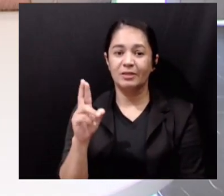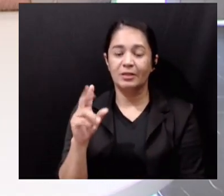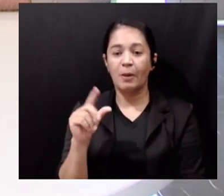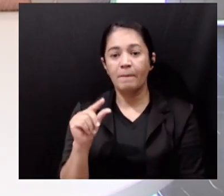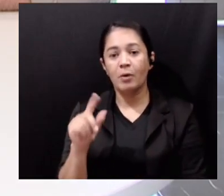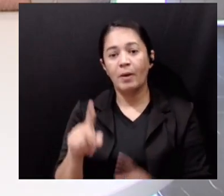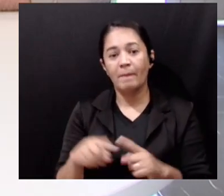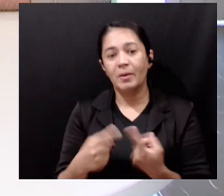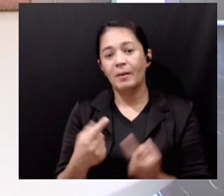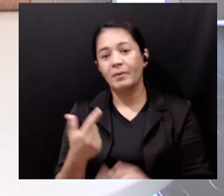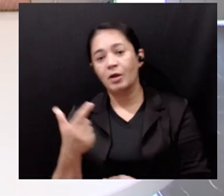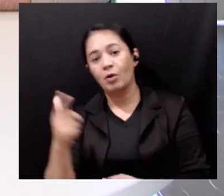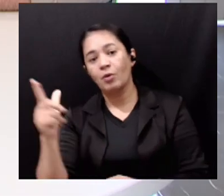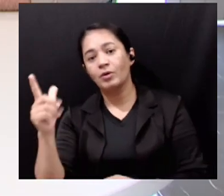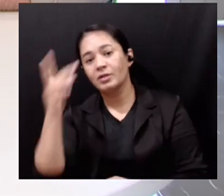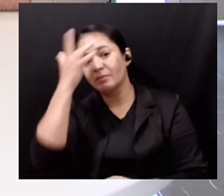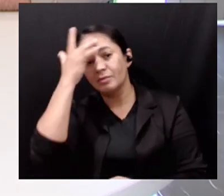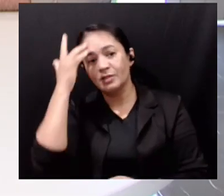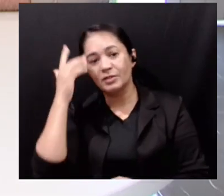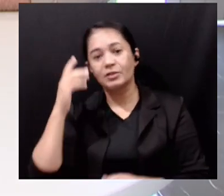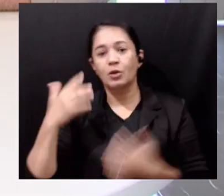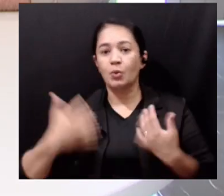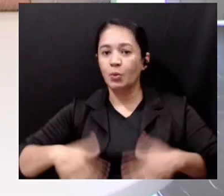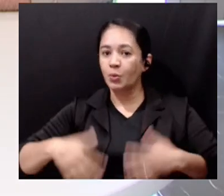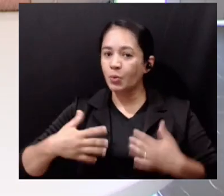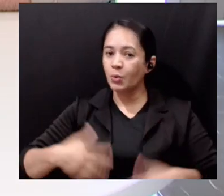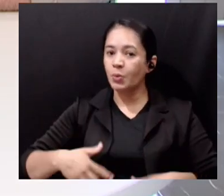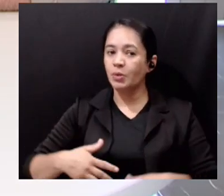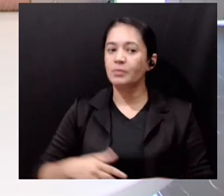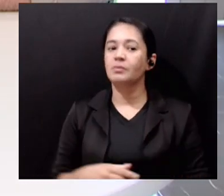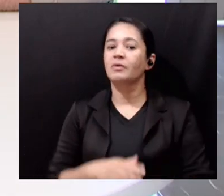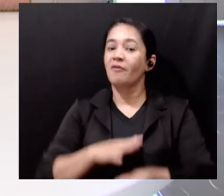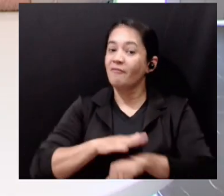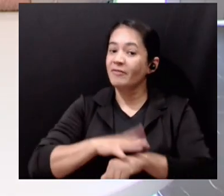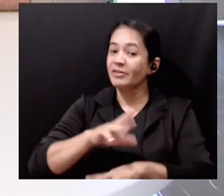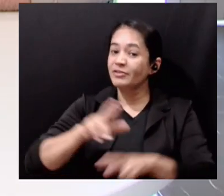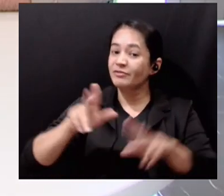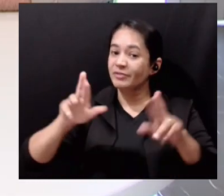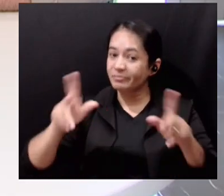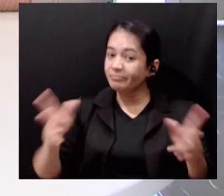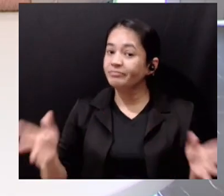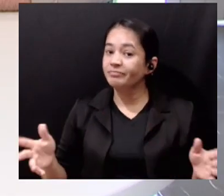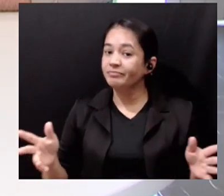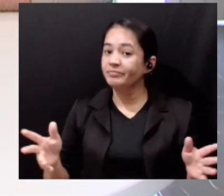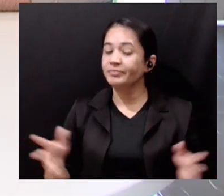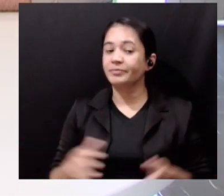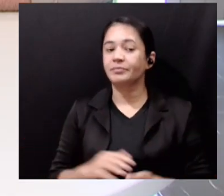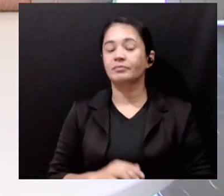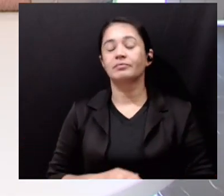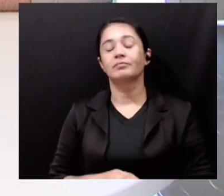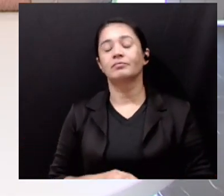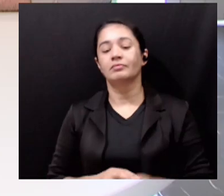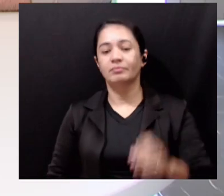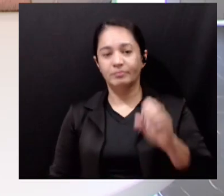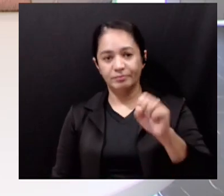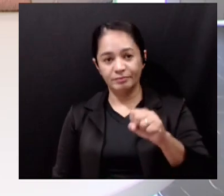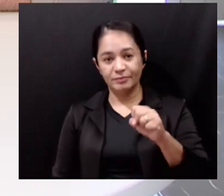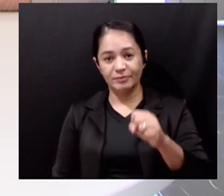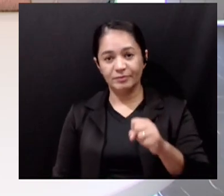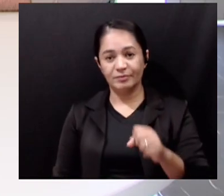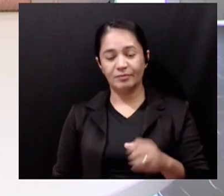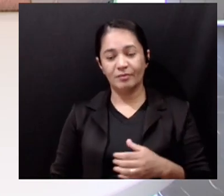pode fazer uma grande diferença no final do mês, né, professor? Exatamente. E além do mais, né, quando você pensa no longo prazo, depois